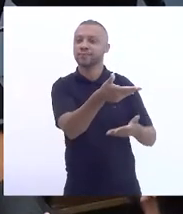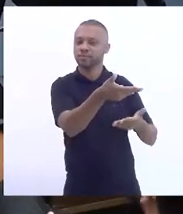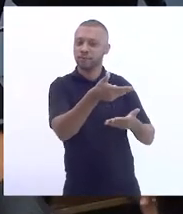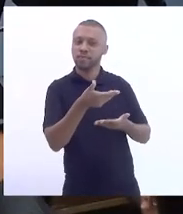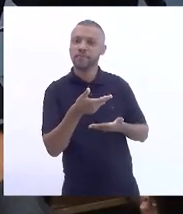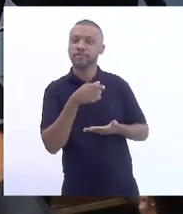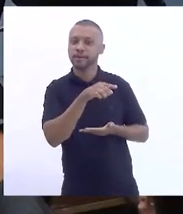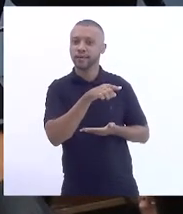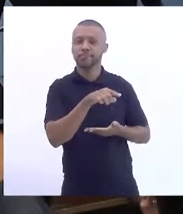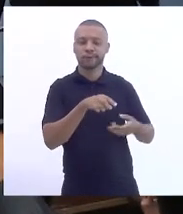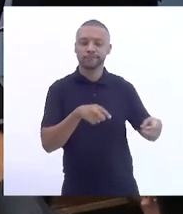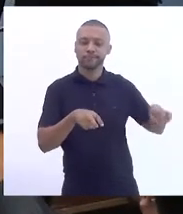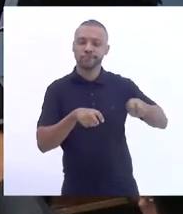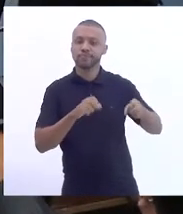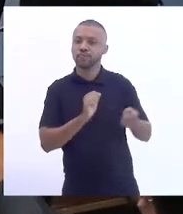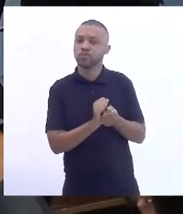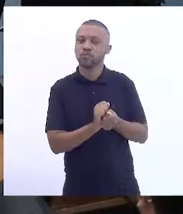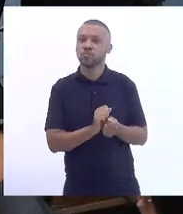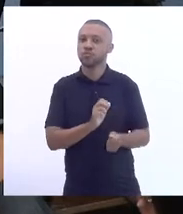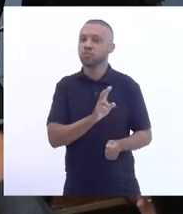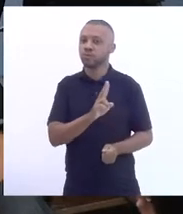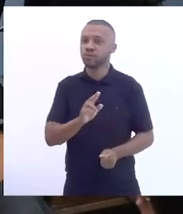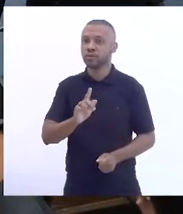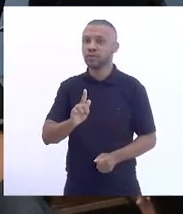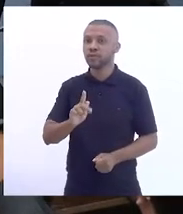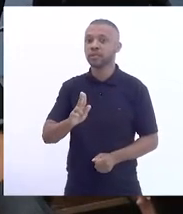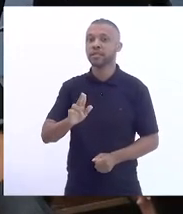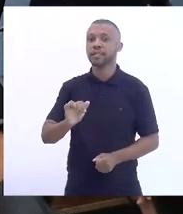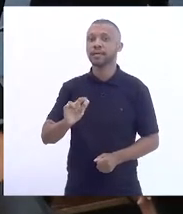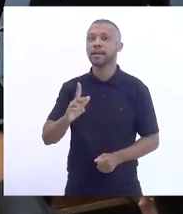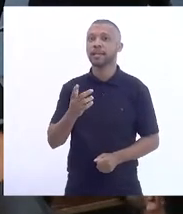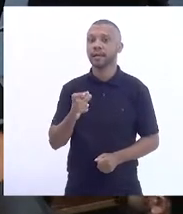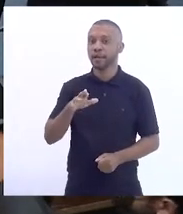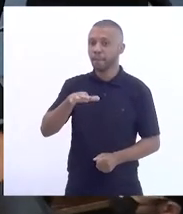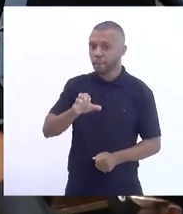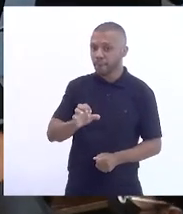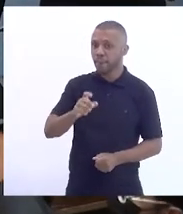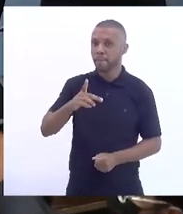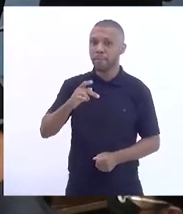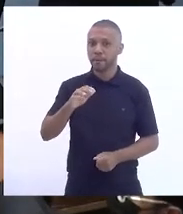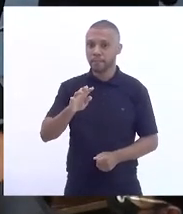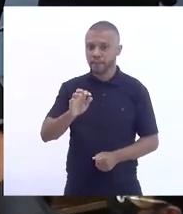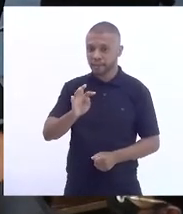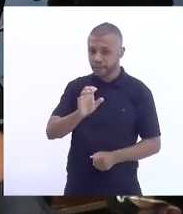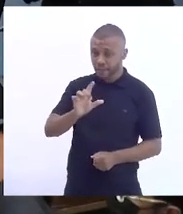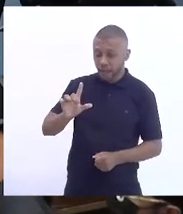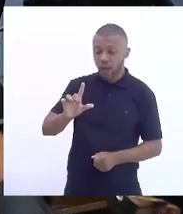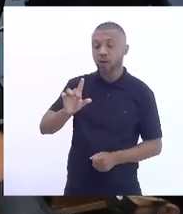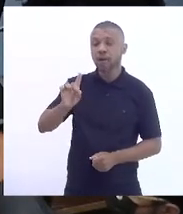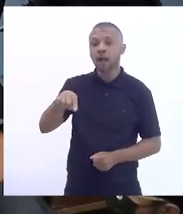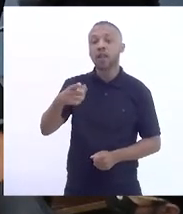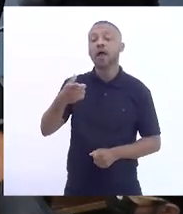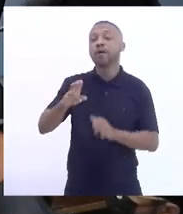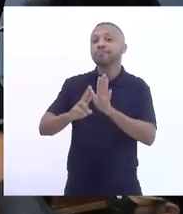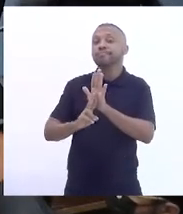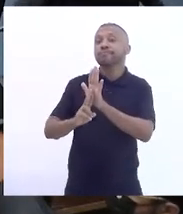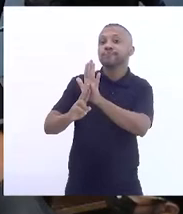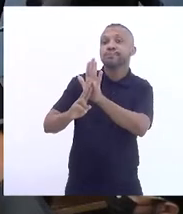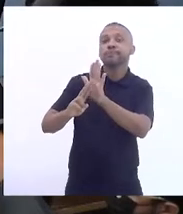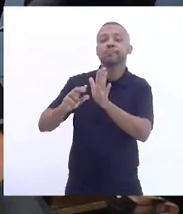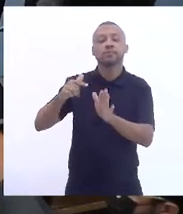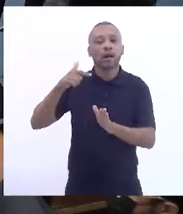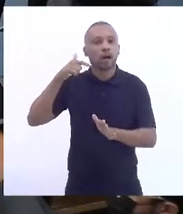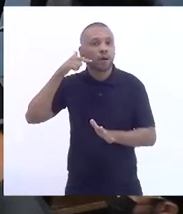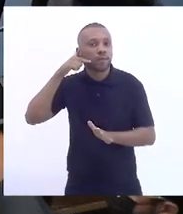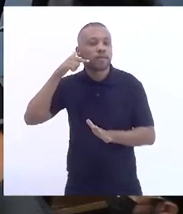compor a mesa o senhor Guilherme Pimentel representantes da ouvidoria Ouvidor da ouvidoria externa